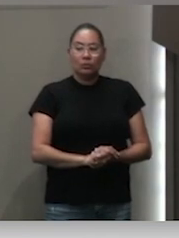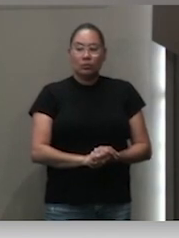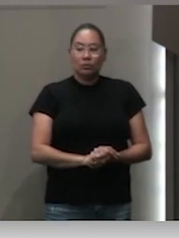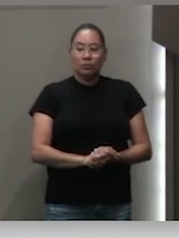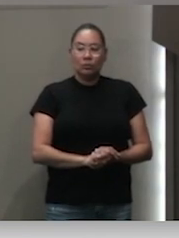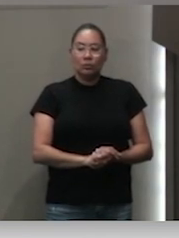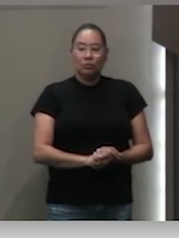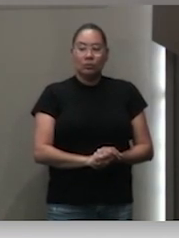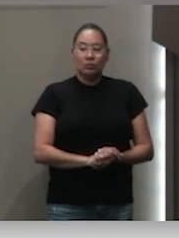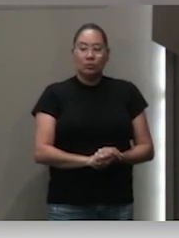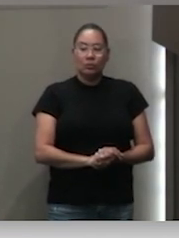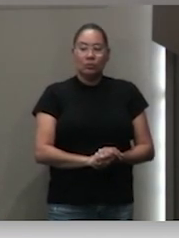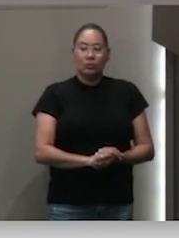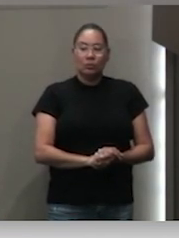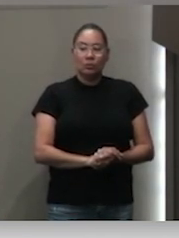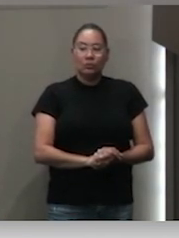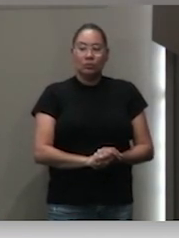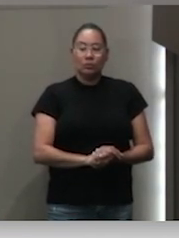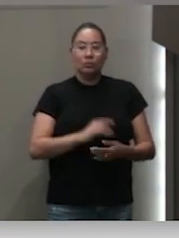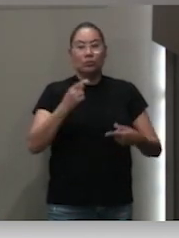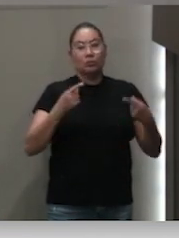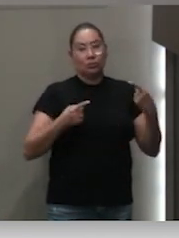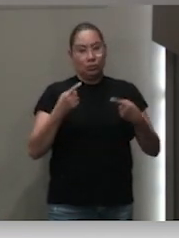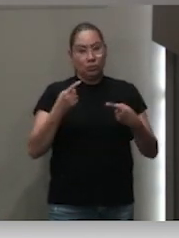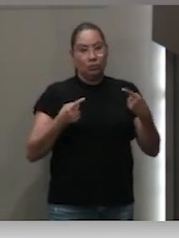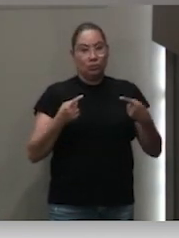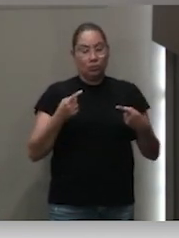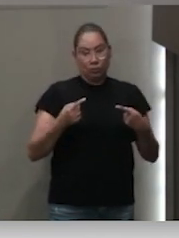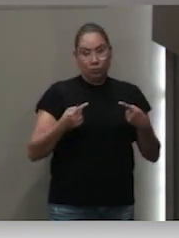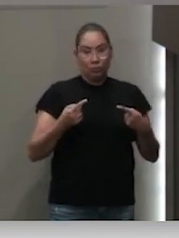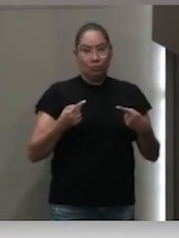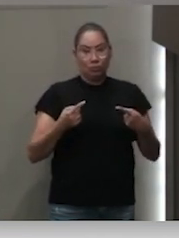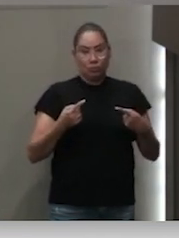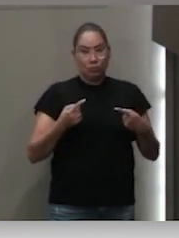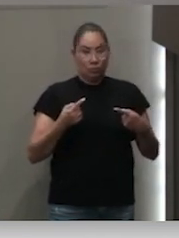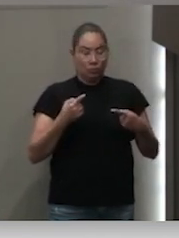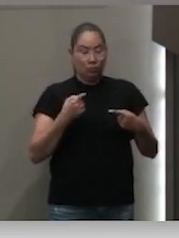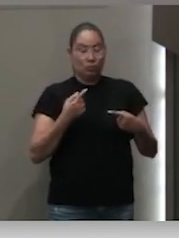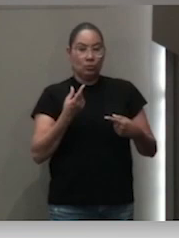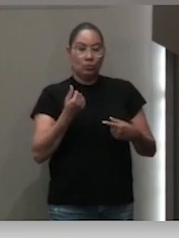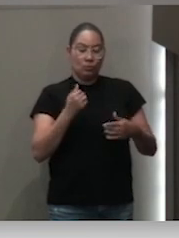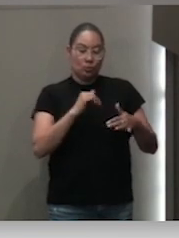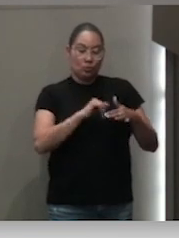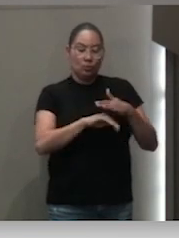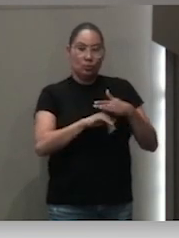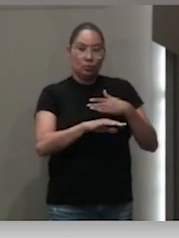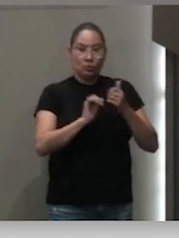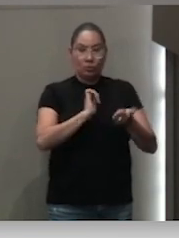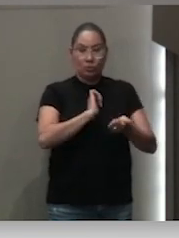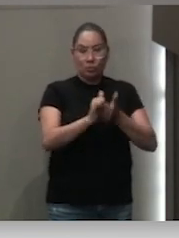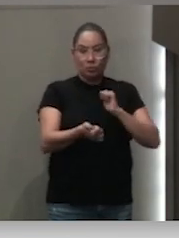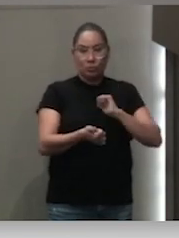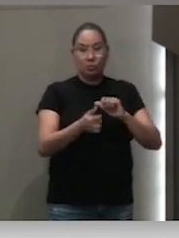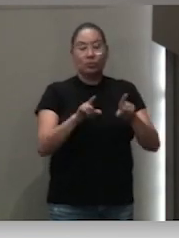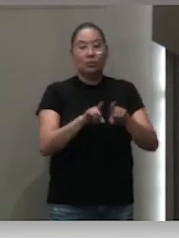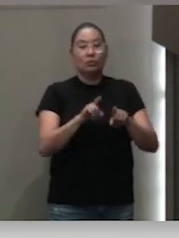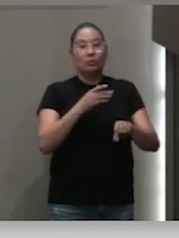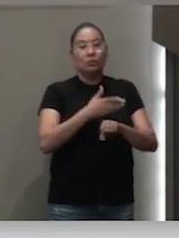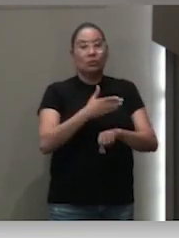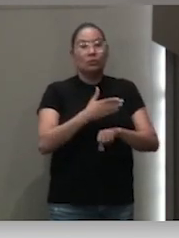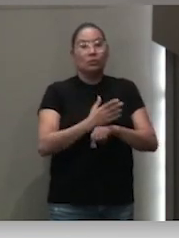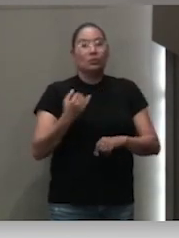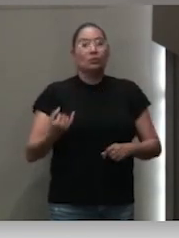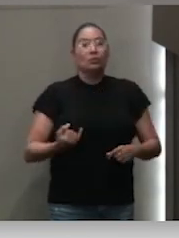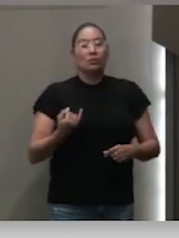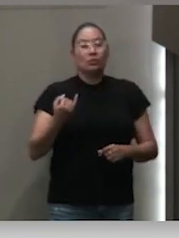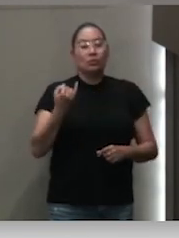favor durante as discussões do Fun Esporte tivemos uma atuação importante também tendo em